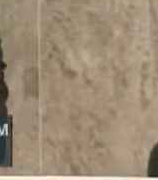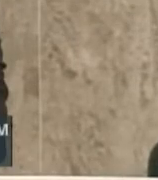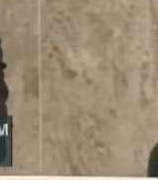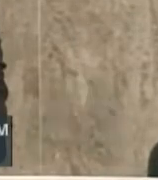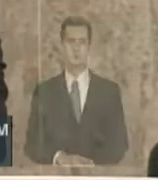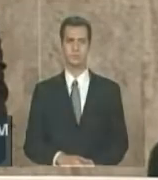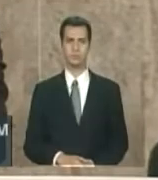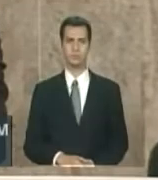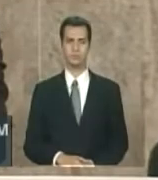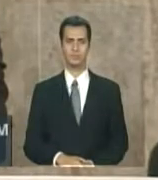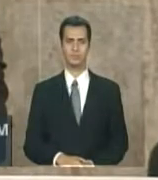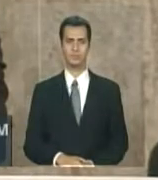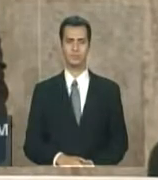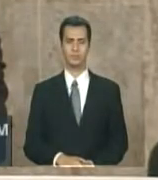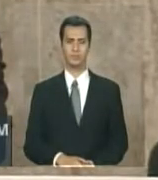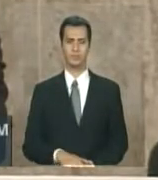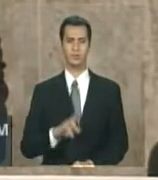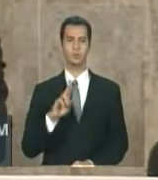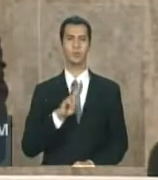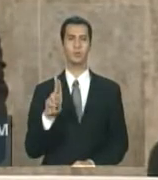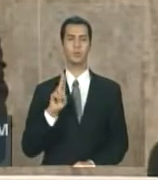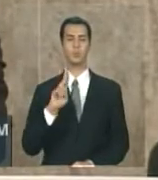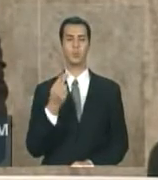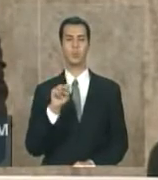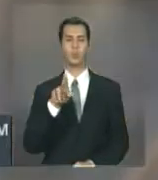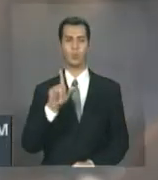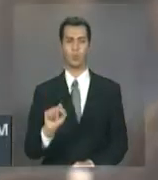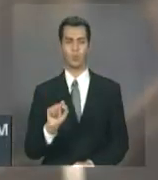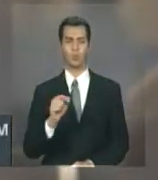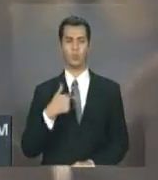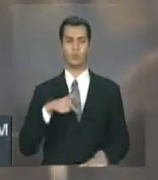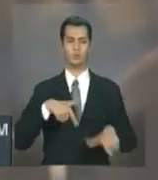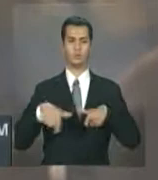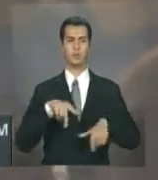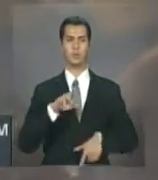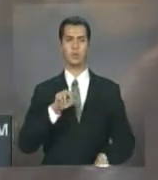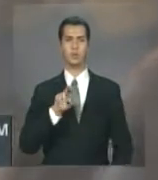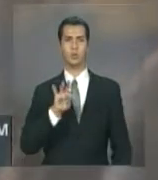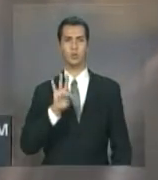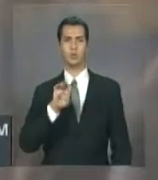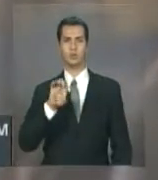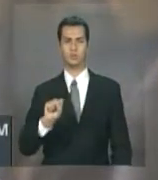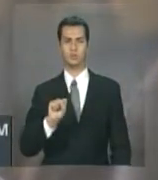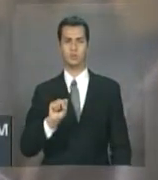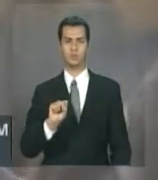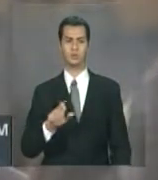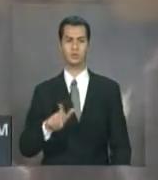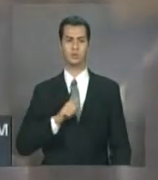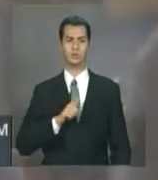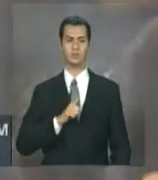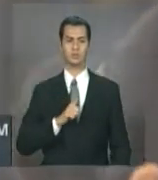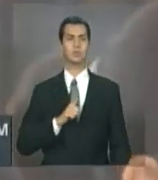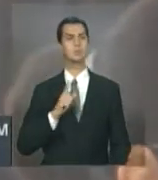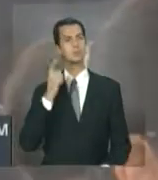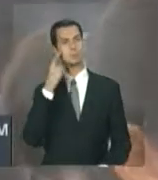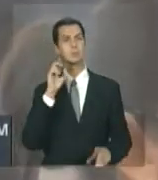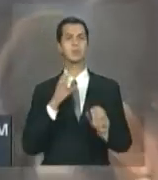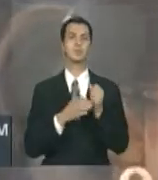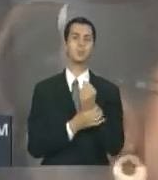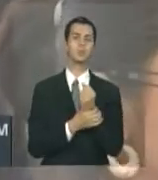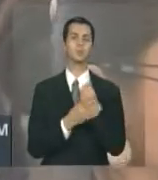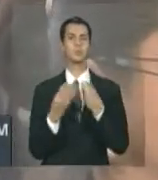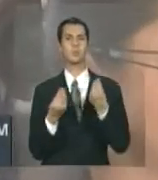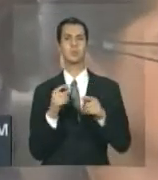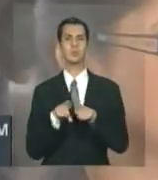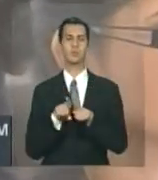Hugo Bachega, da Reuters. Já tem uma estimativa de prejuízo da seca nos 3 estados, entre segurados e não segurados? É possível, e produção, quanto que